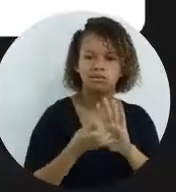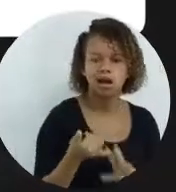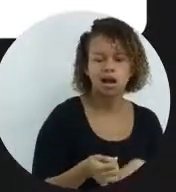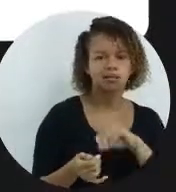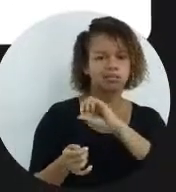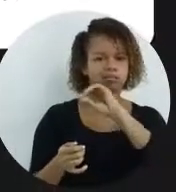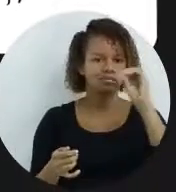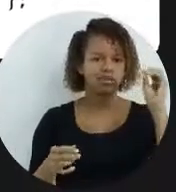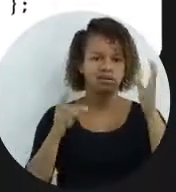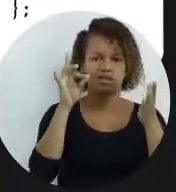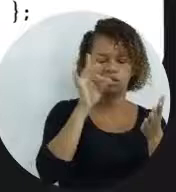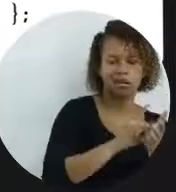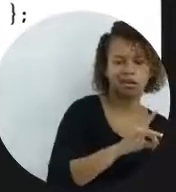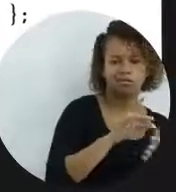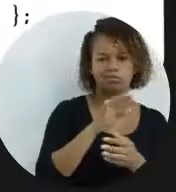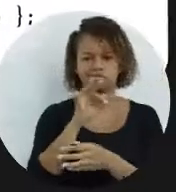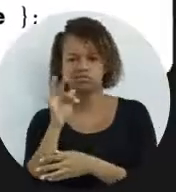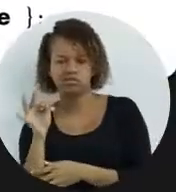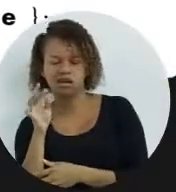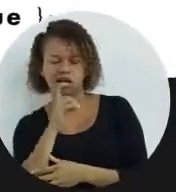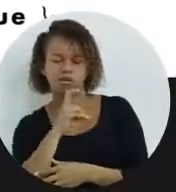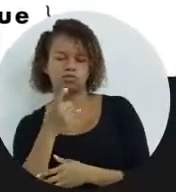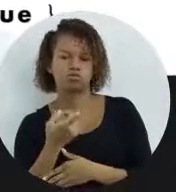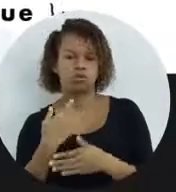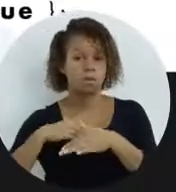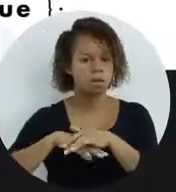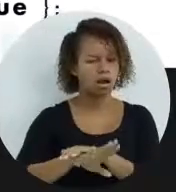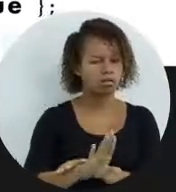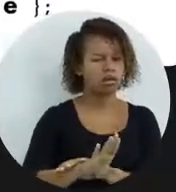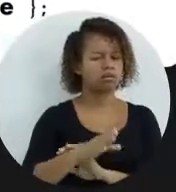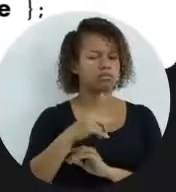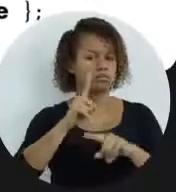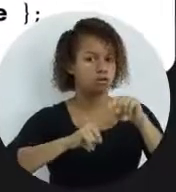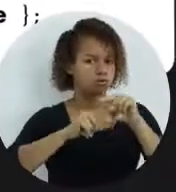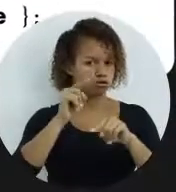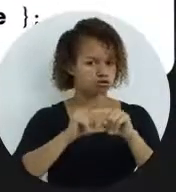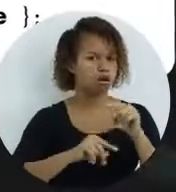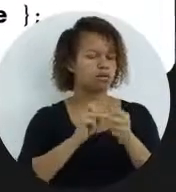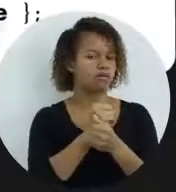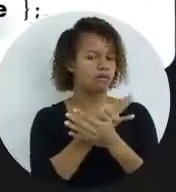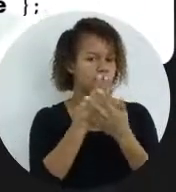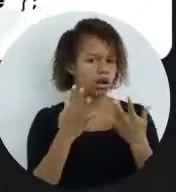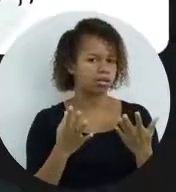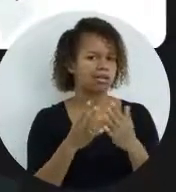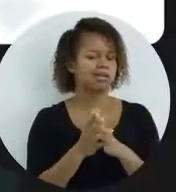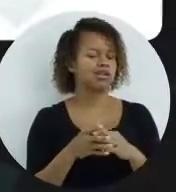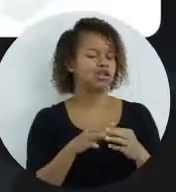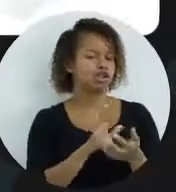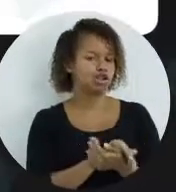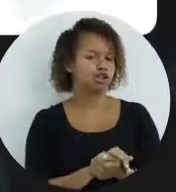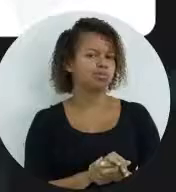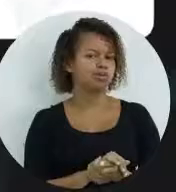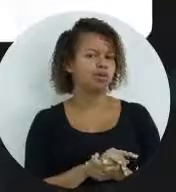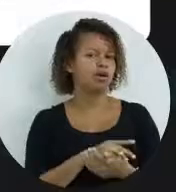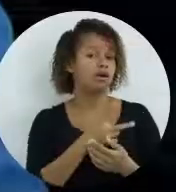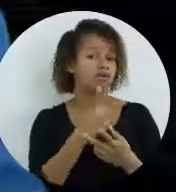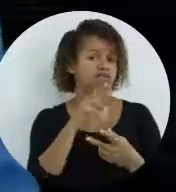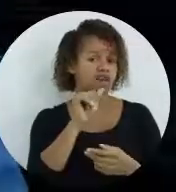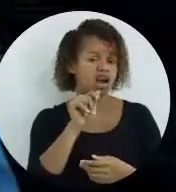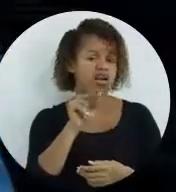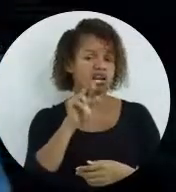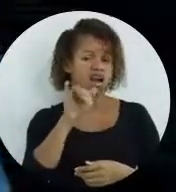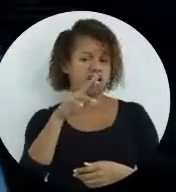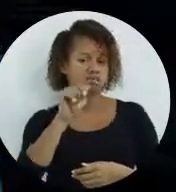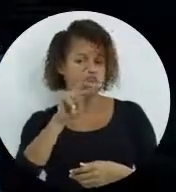estar true, verdadeiro, certo? Então guarda aí, um objeto em JavaScript é uma variável que